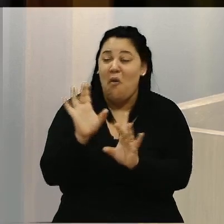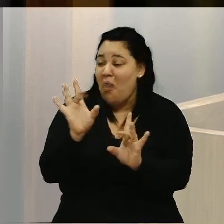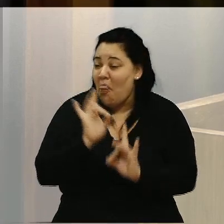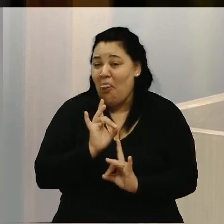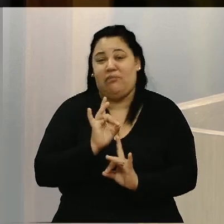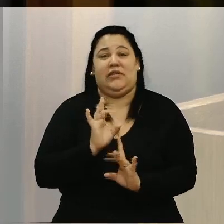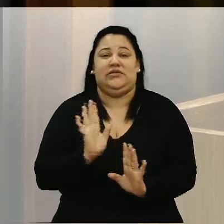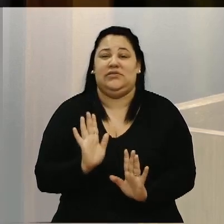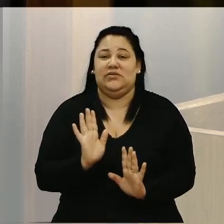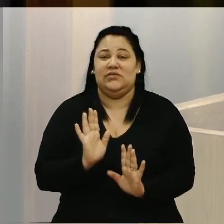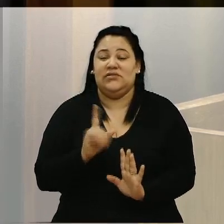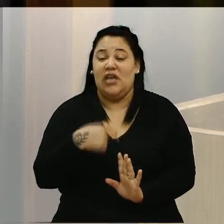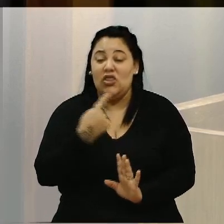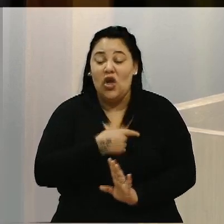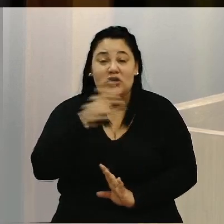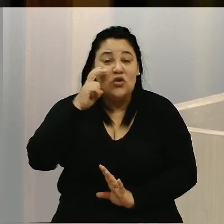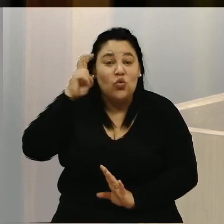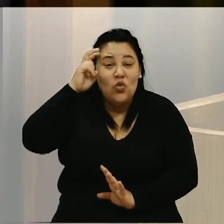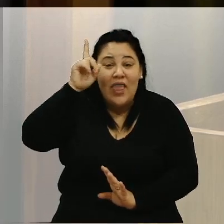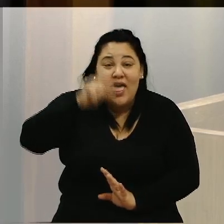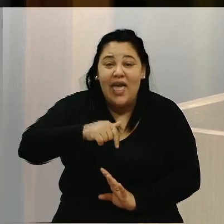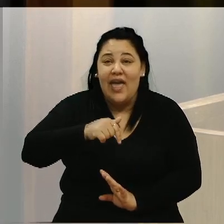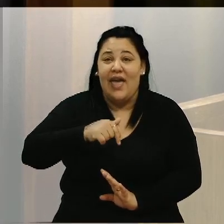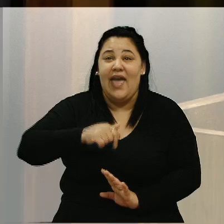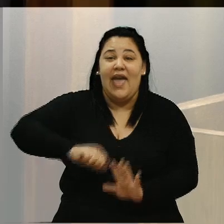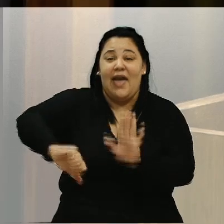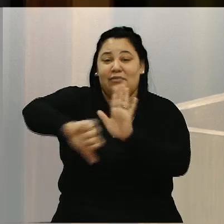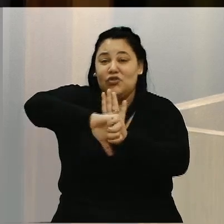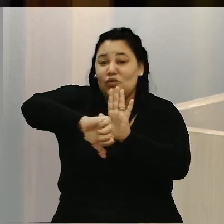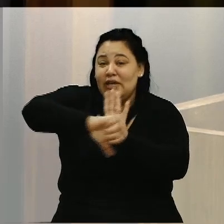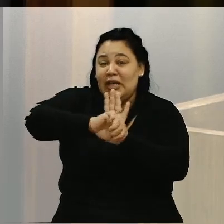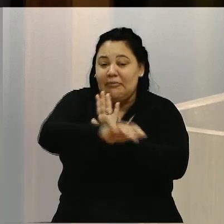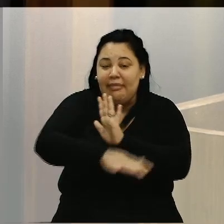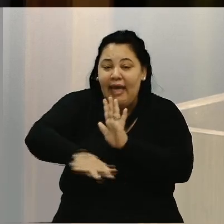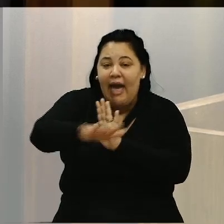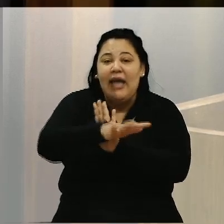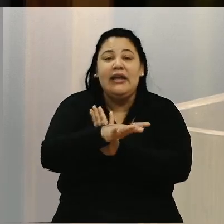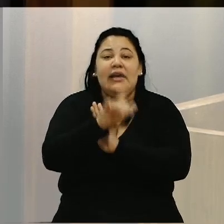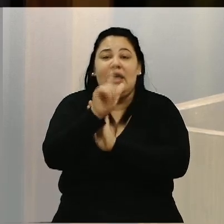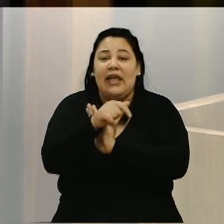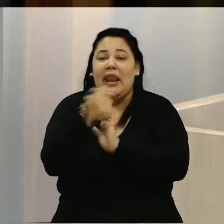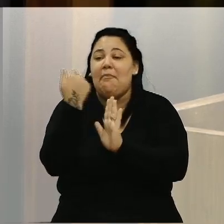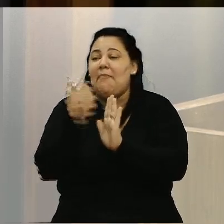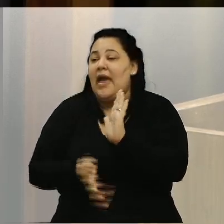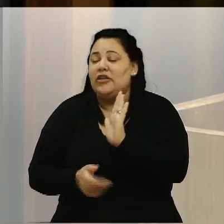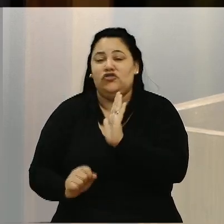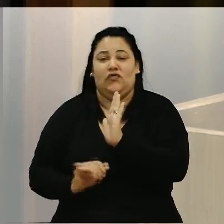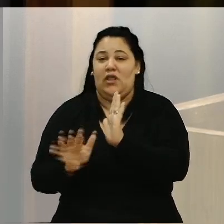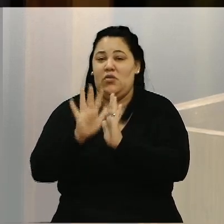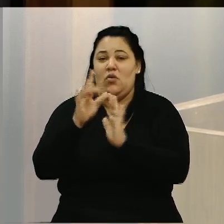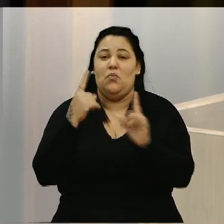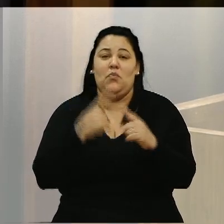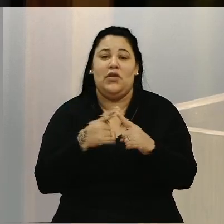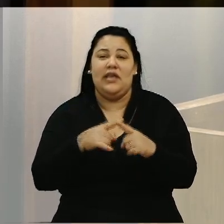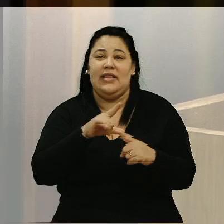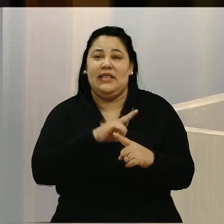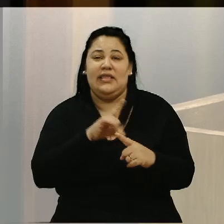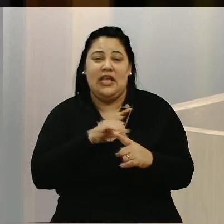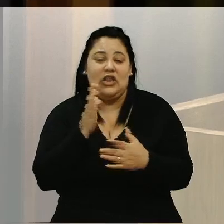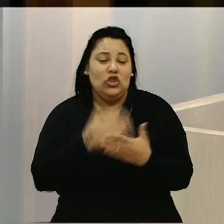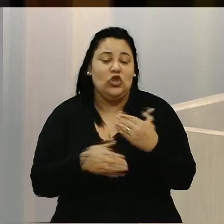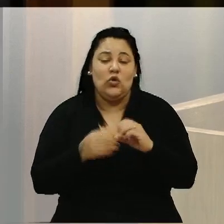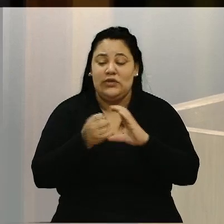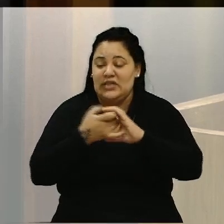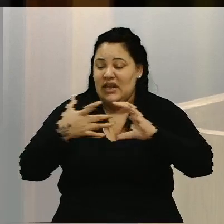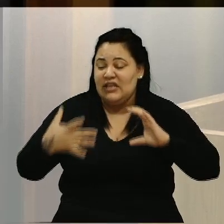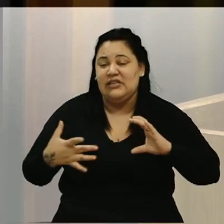sociedade, de que a nossa cultura, ela é marginalizada, ela deve ser desvalorizada, porque ela carrega todos esses